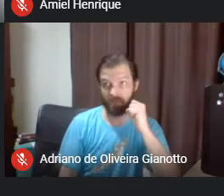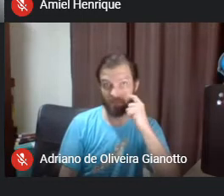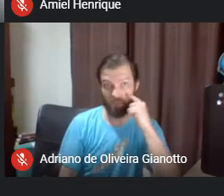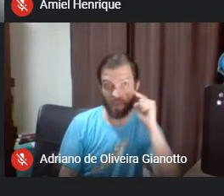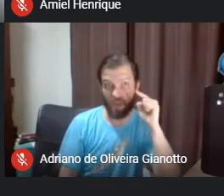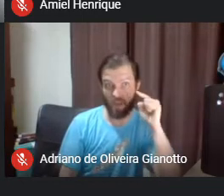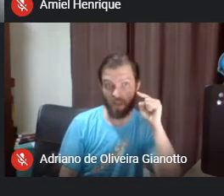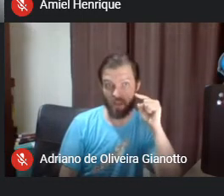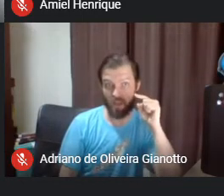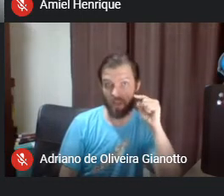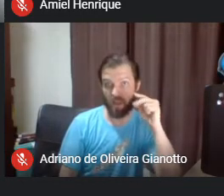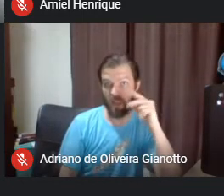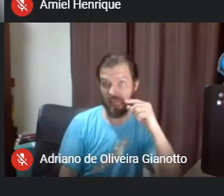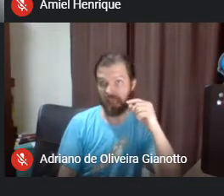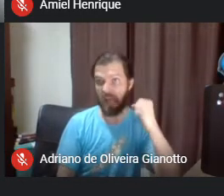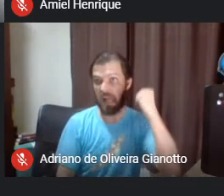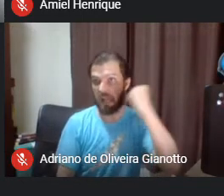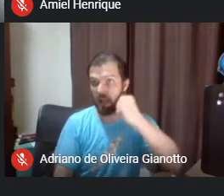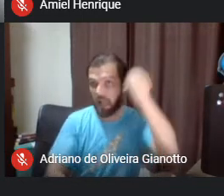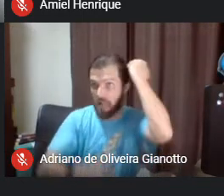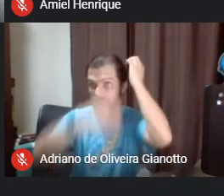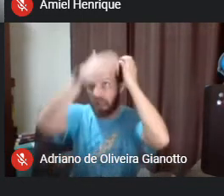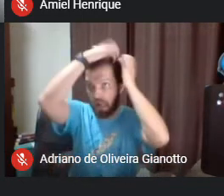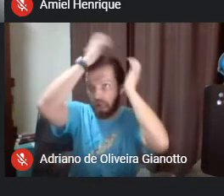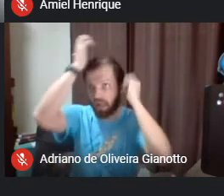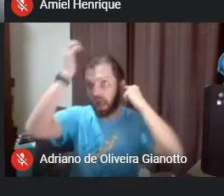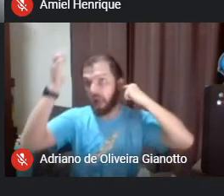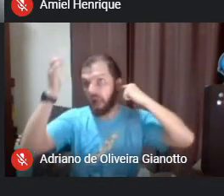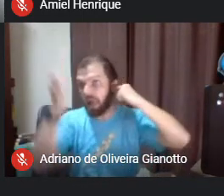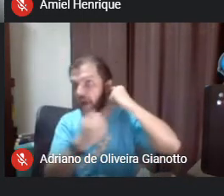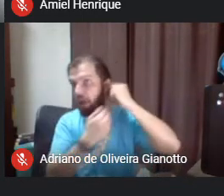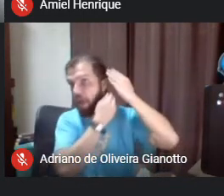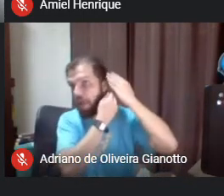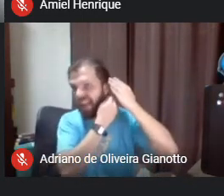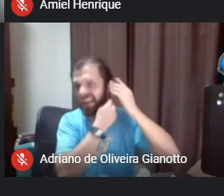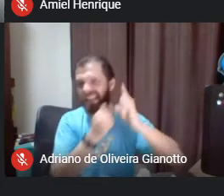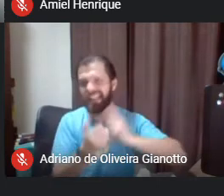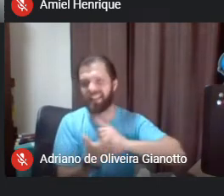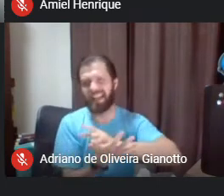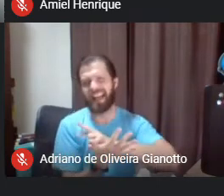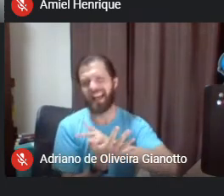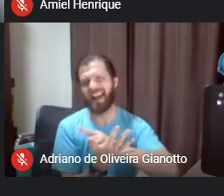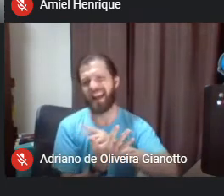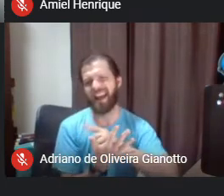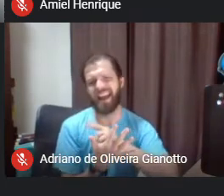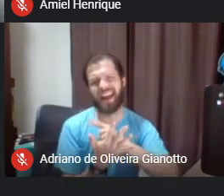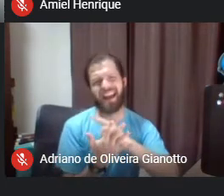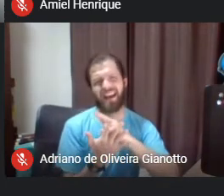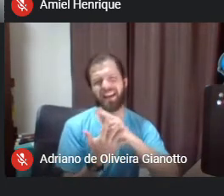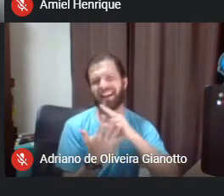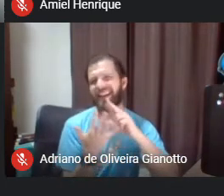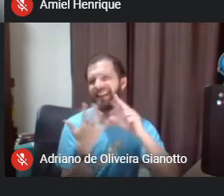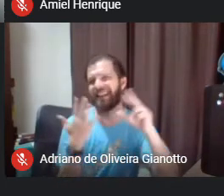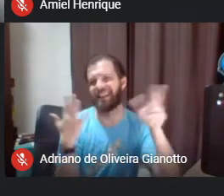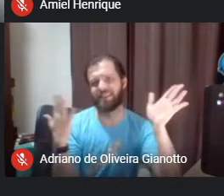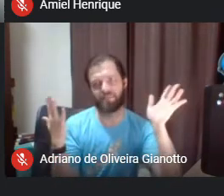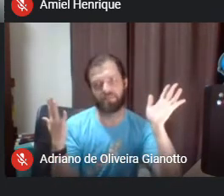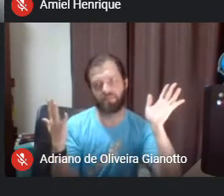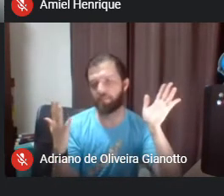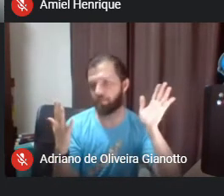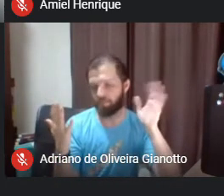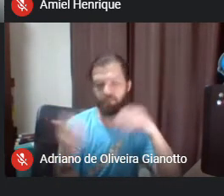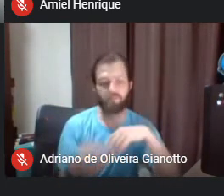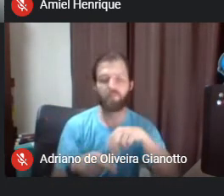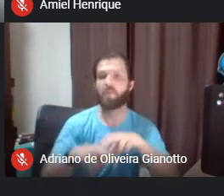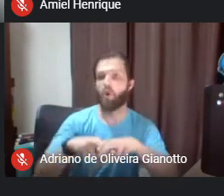Eu não odeio isso, é muito grave isso. Então, assim, ele fazia experimento, abria a cabeça,